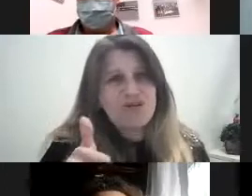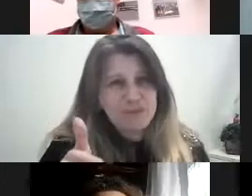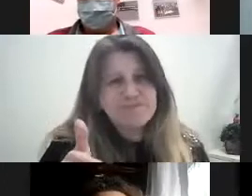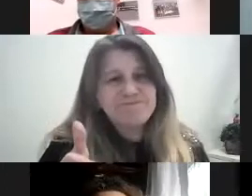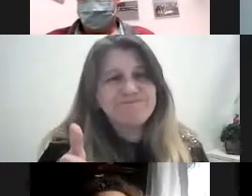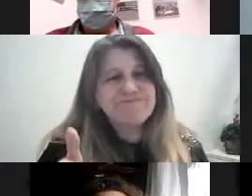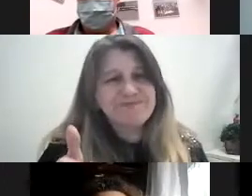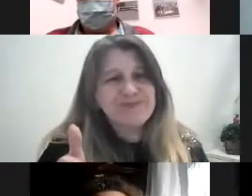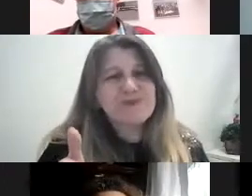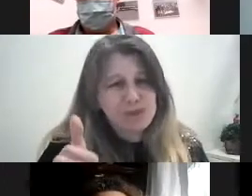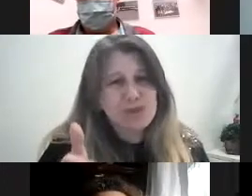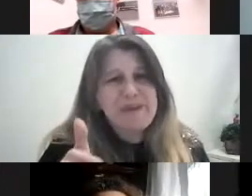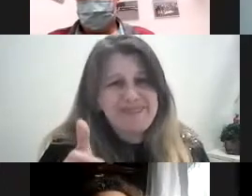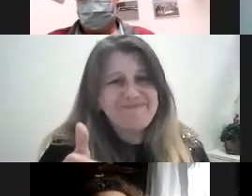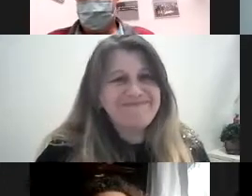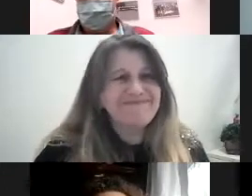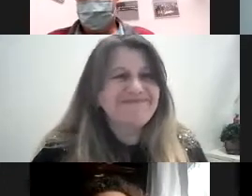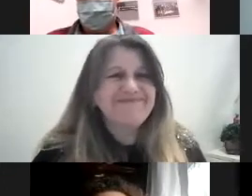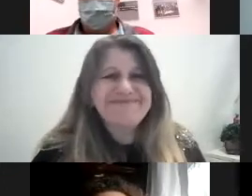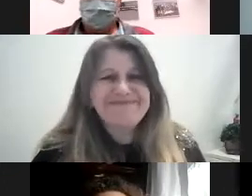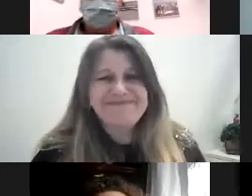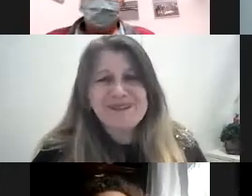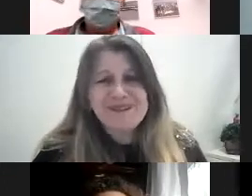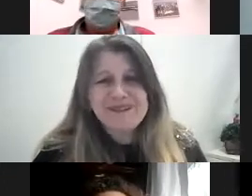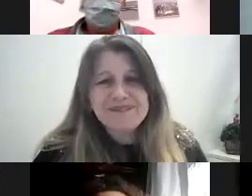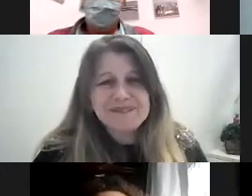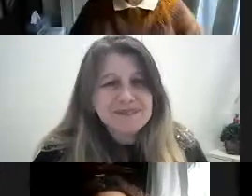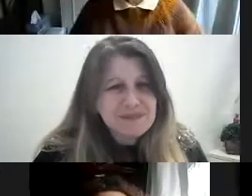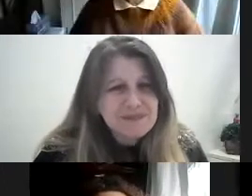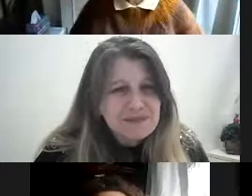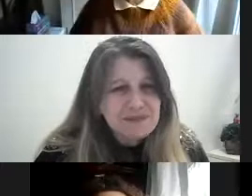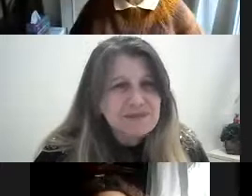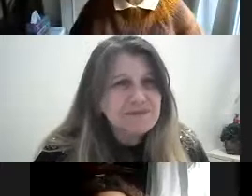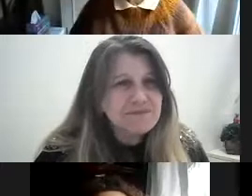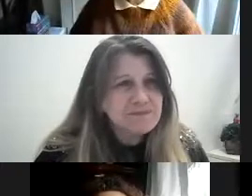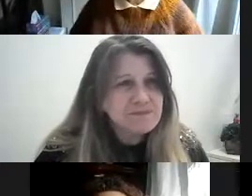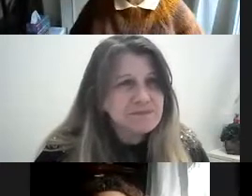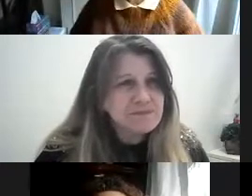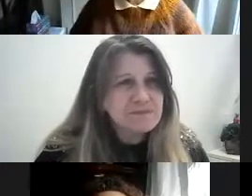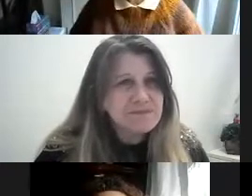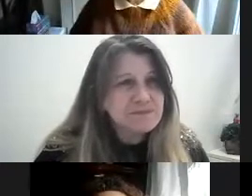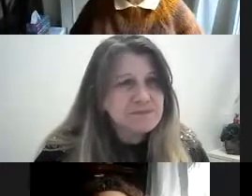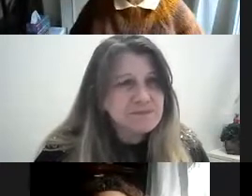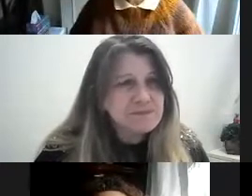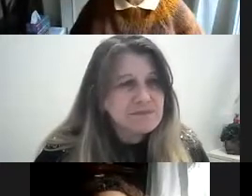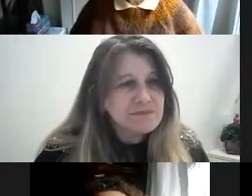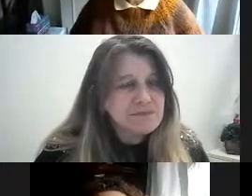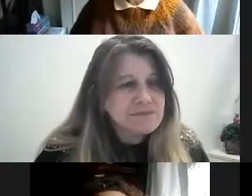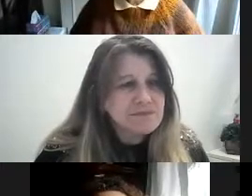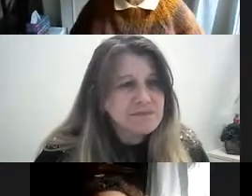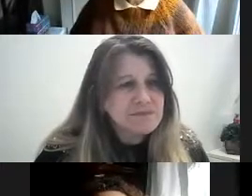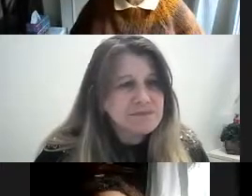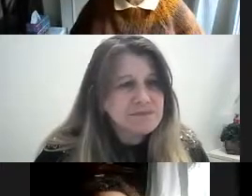o Sebastião, pode ser? Obrigada, viu? Sebastião, o senhor também estava inscrito, obrigada, viu? Seja bem-vindo,